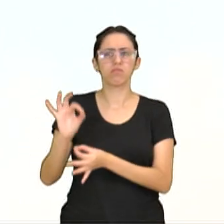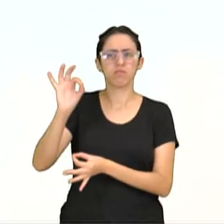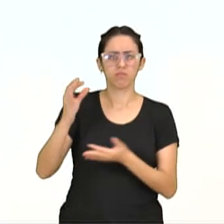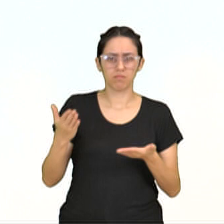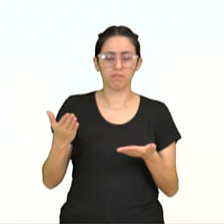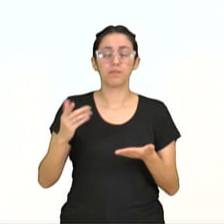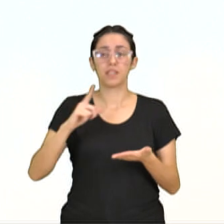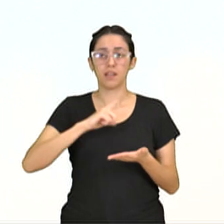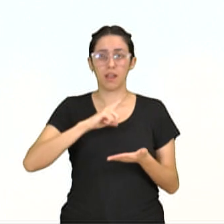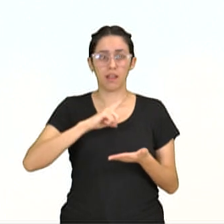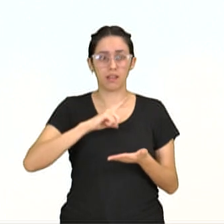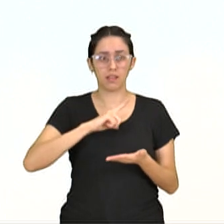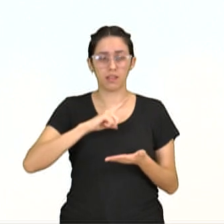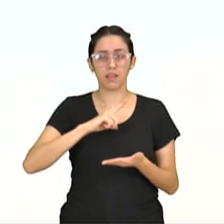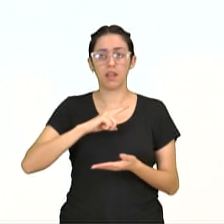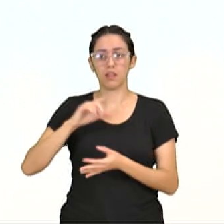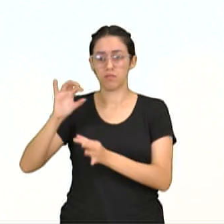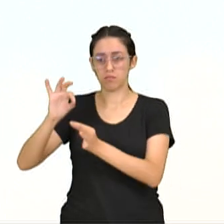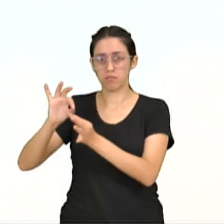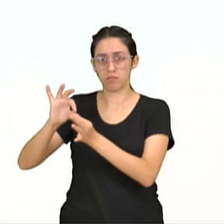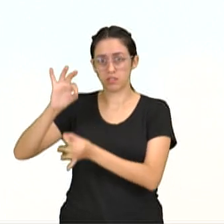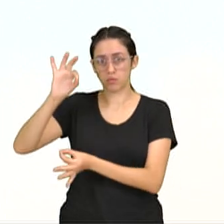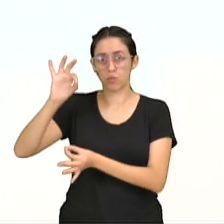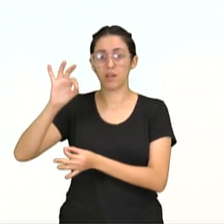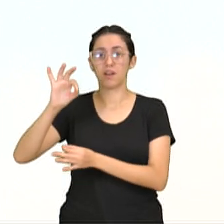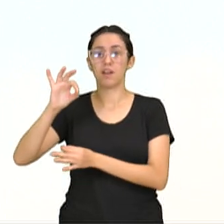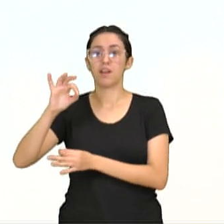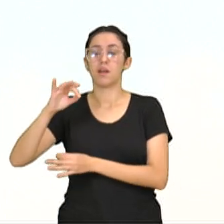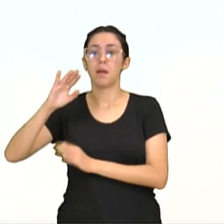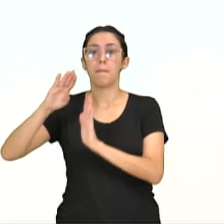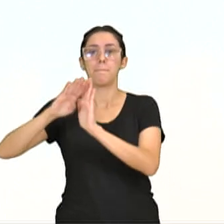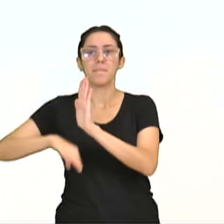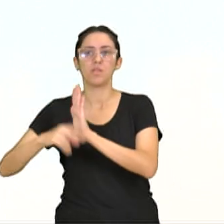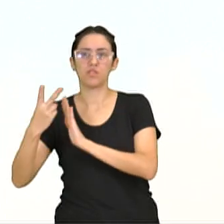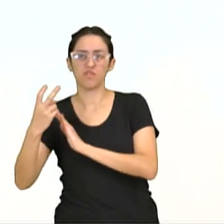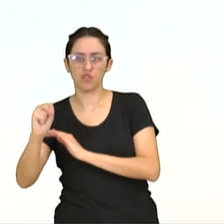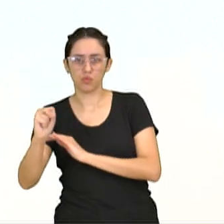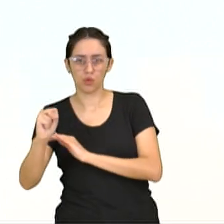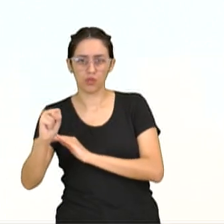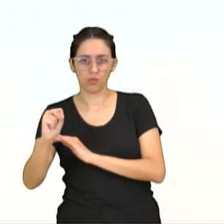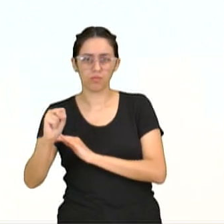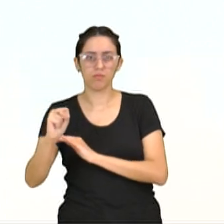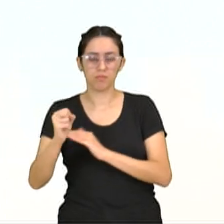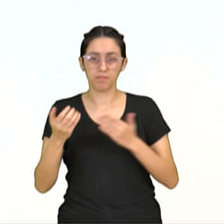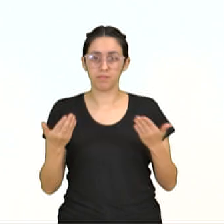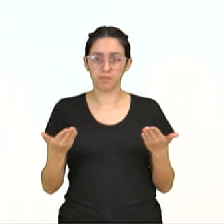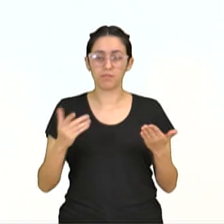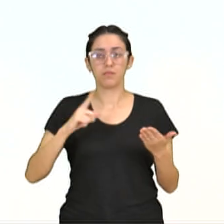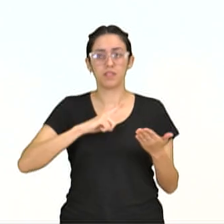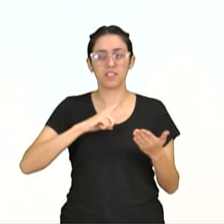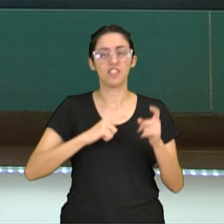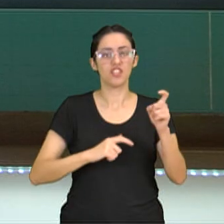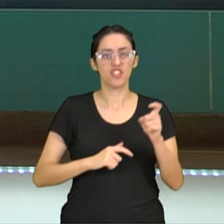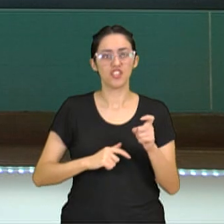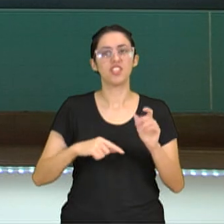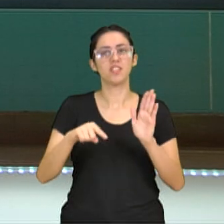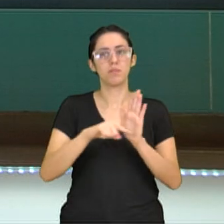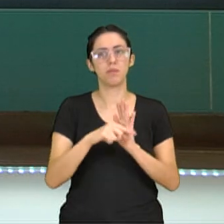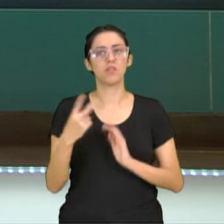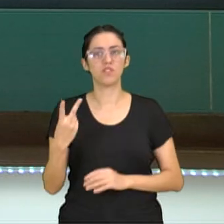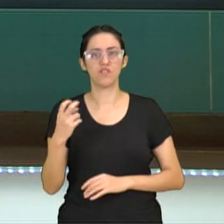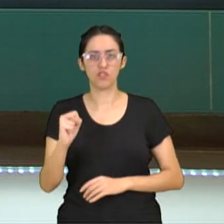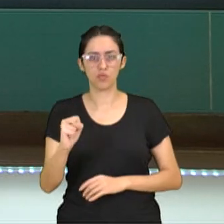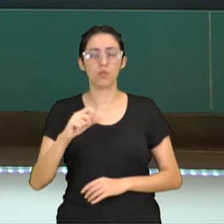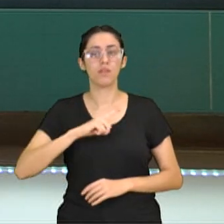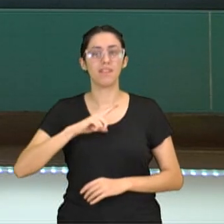tenho que a largura é 28 a menos que o comprimento. Se o comprimento for x, a largura vai ser x menos 28. E eu tenho